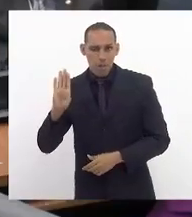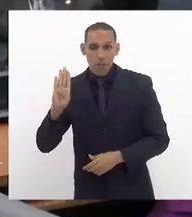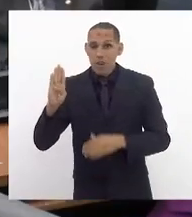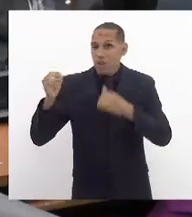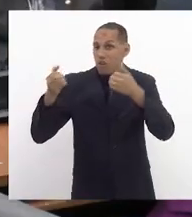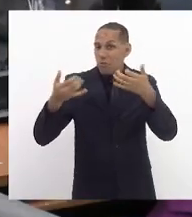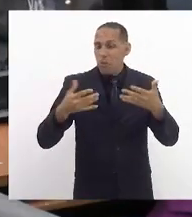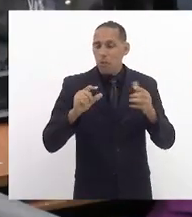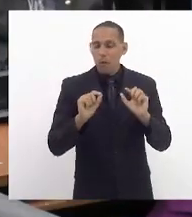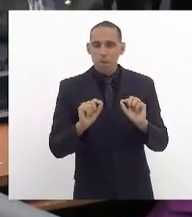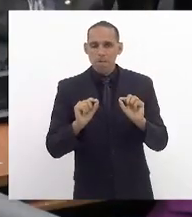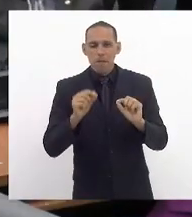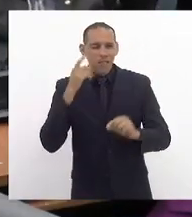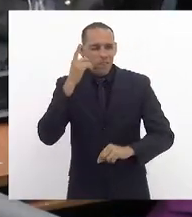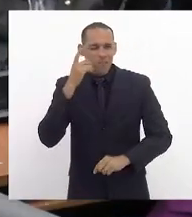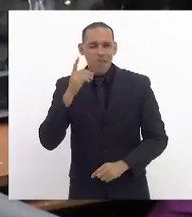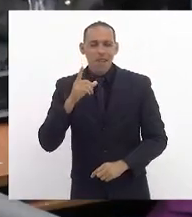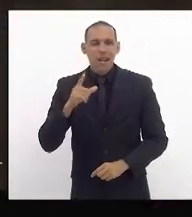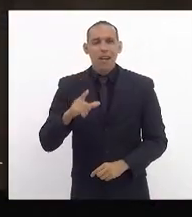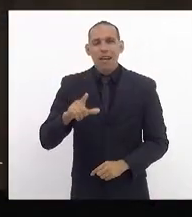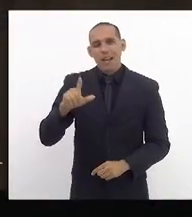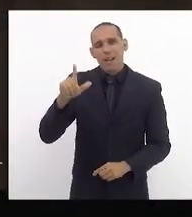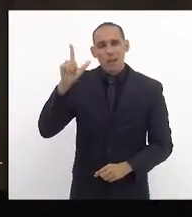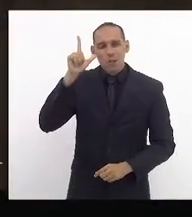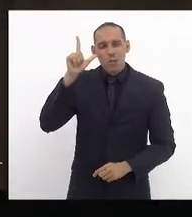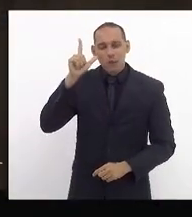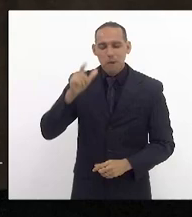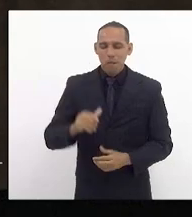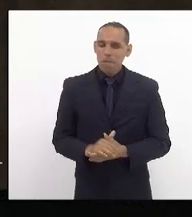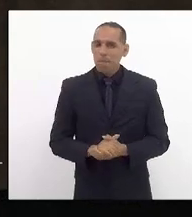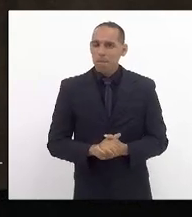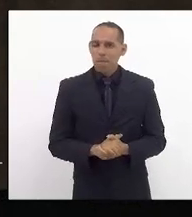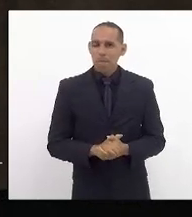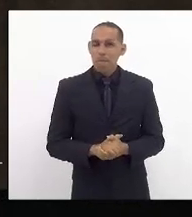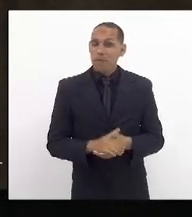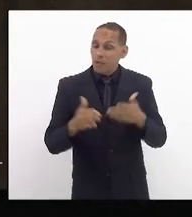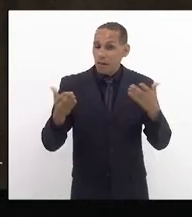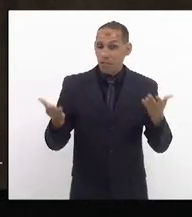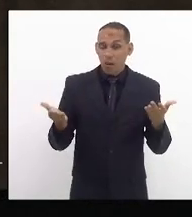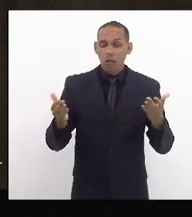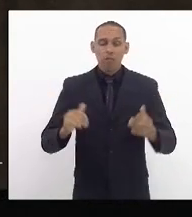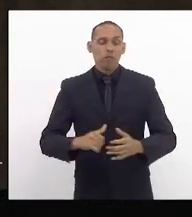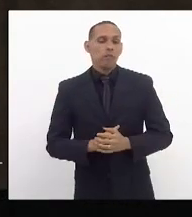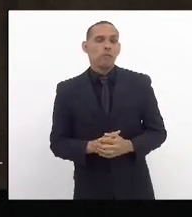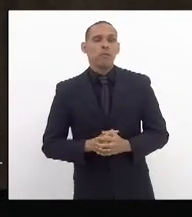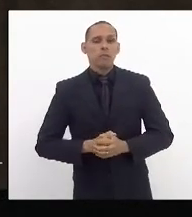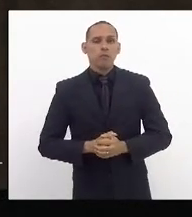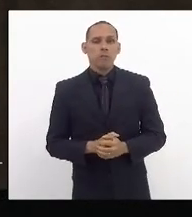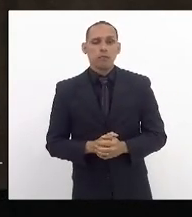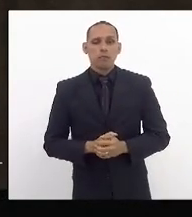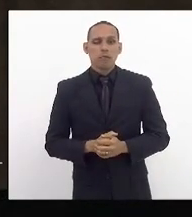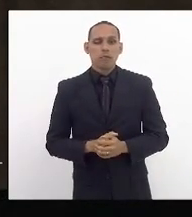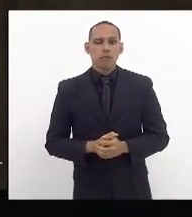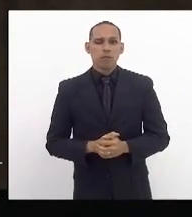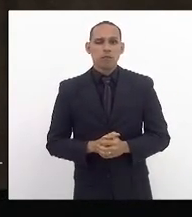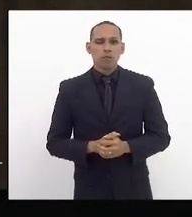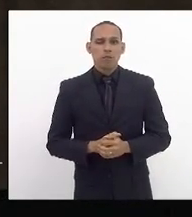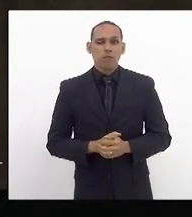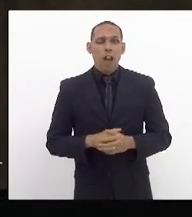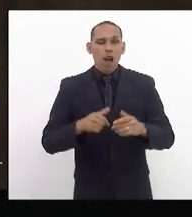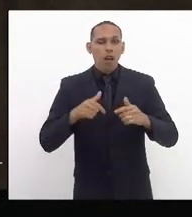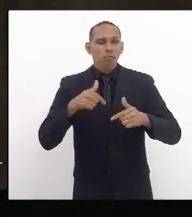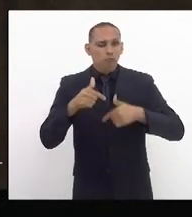seguinte, deputada Lucinha, assim sendo, uma vez que a função